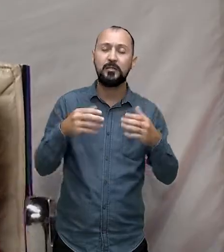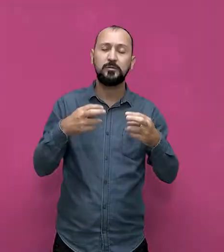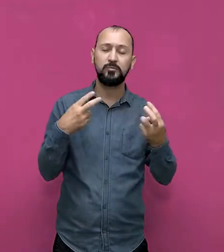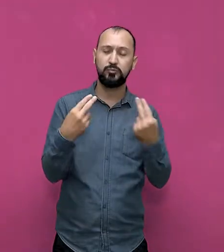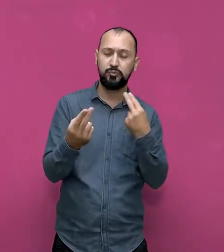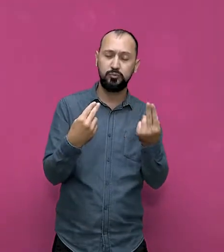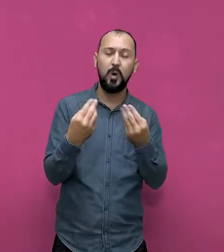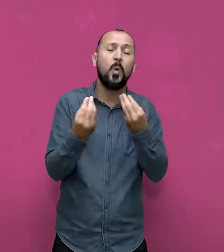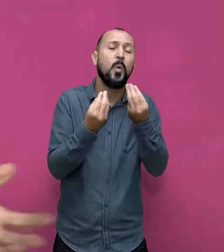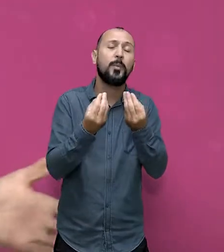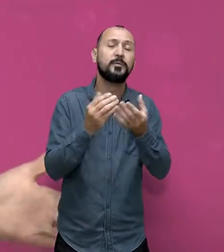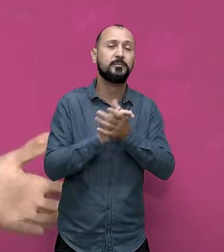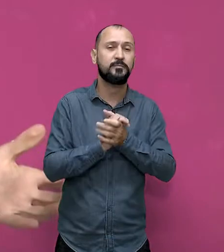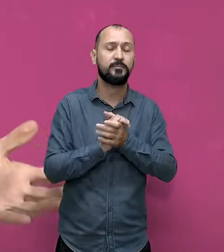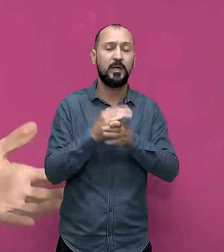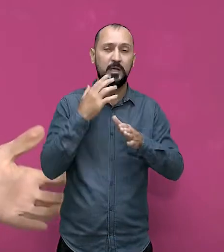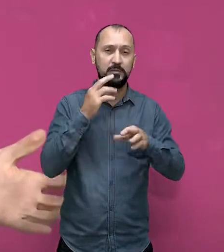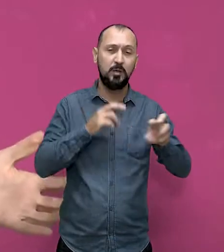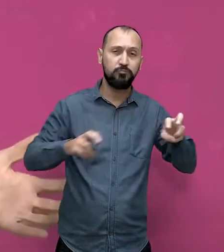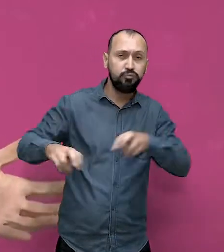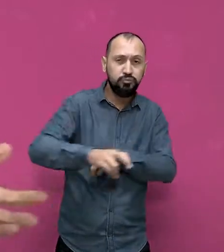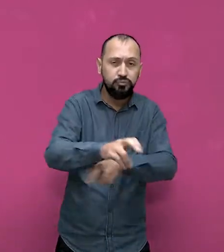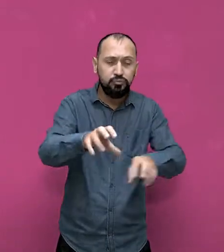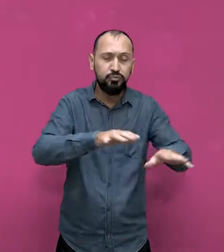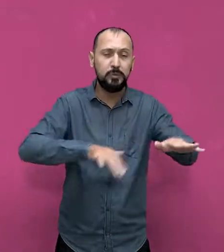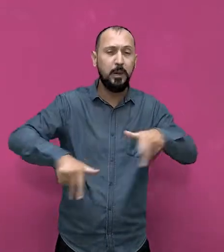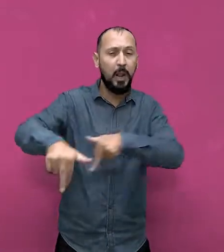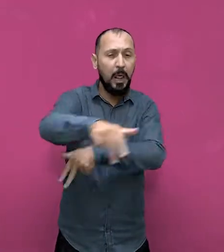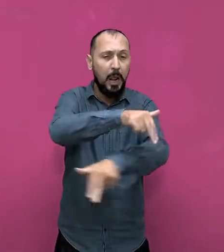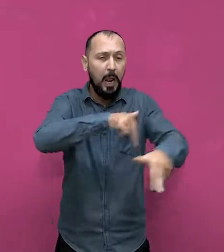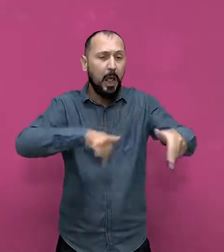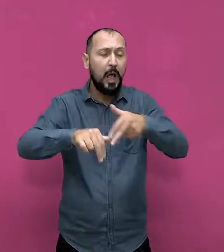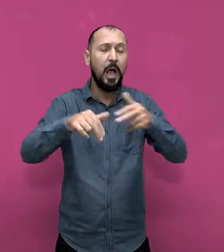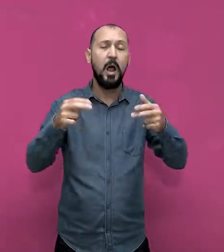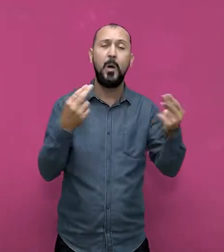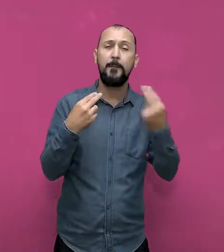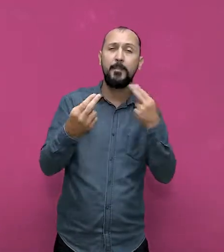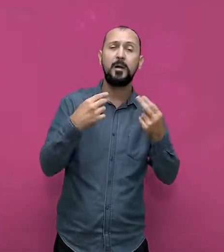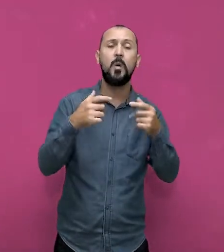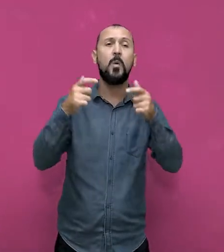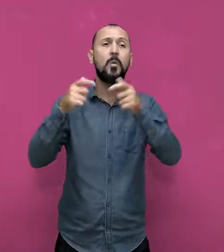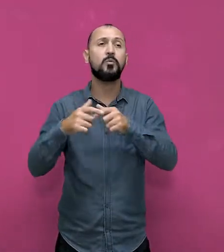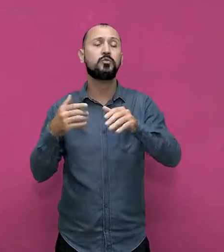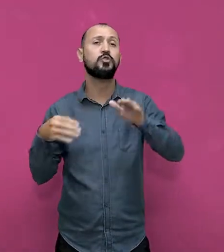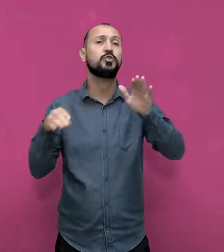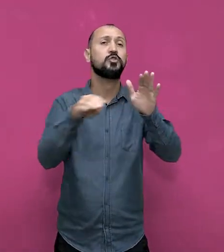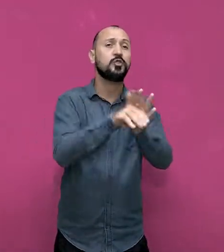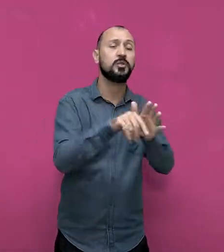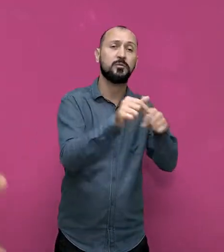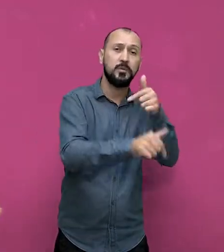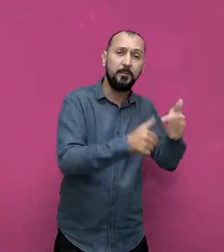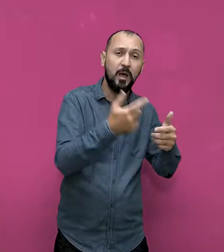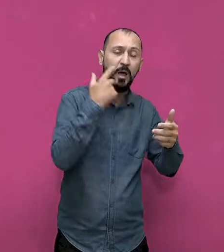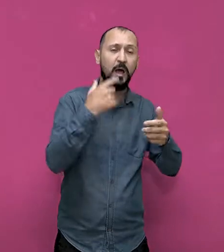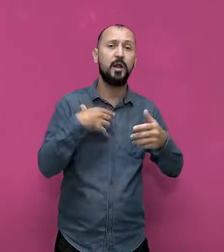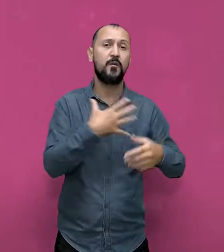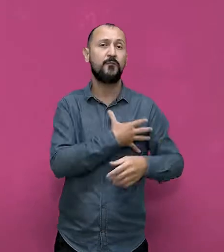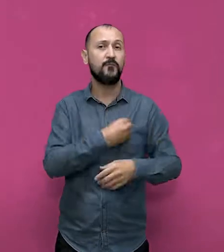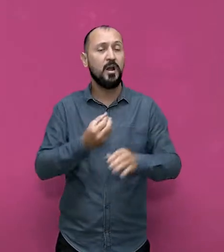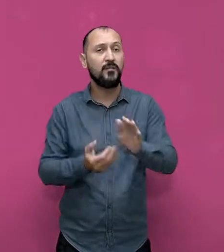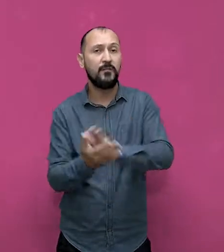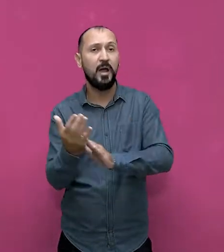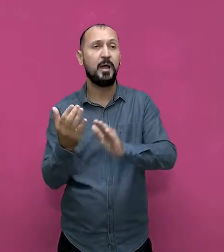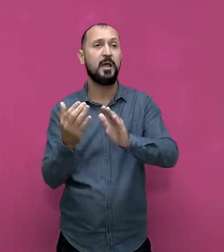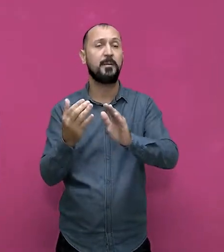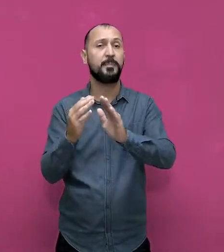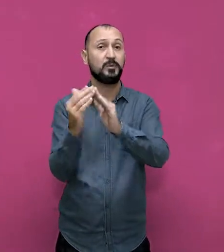você vê? Bom, a mobilidade urbana ela é fundamental, né? Como a gente se desloca, como a gente chega ao trabalho, como a gente leva os